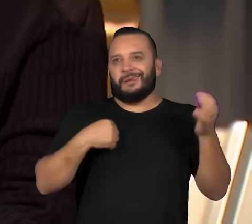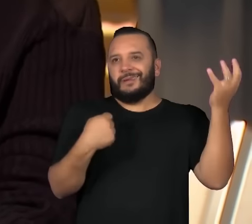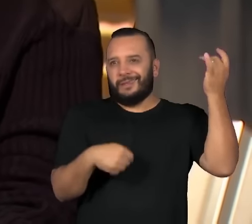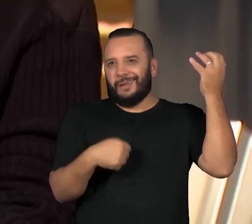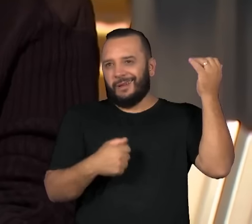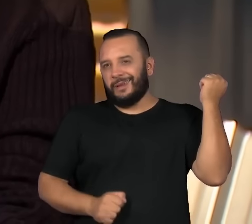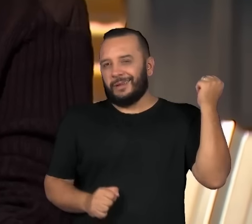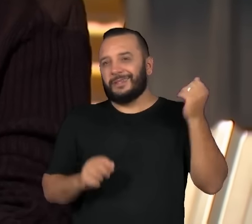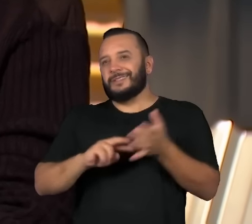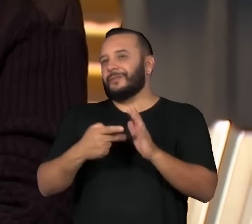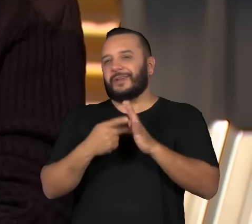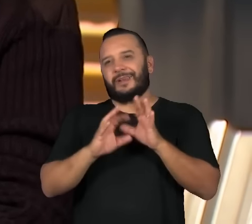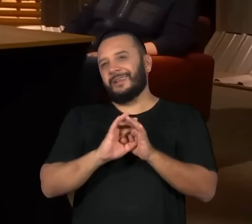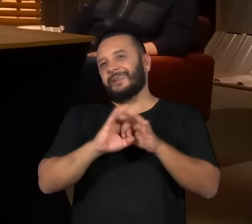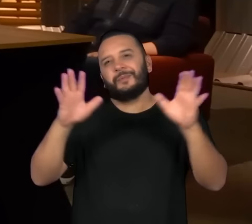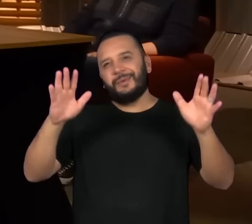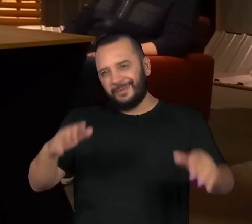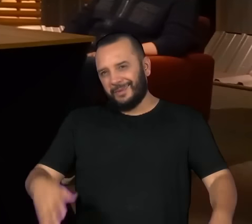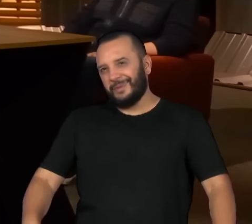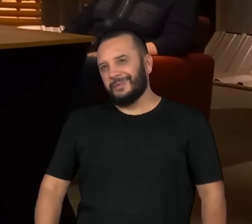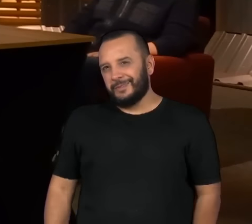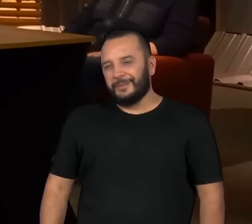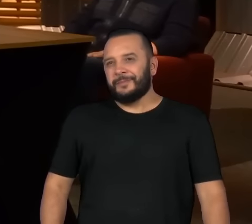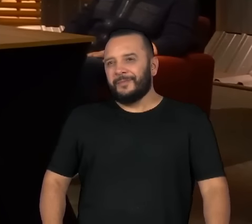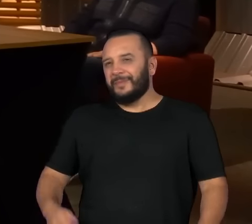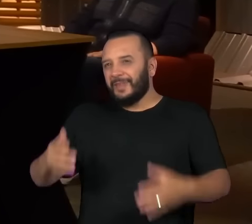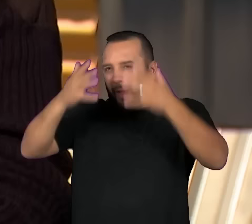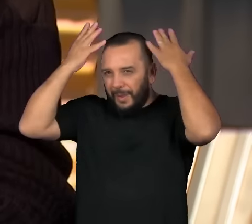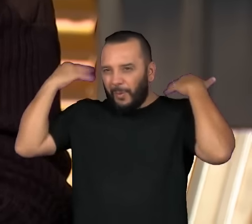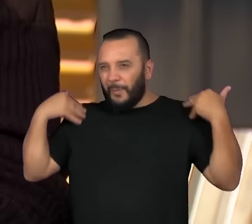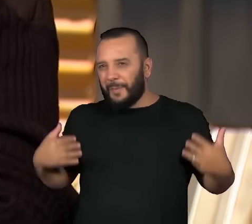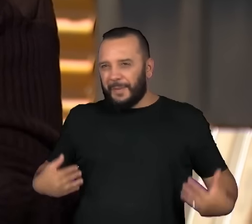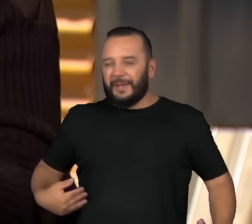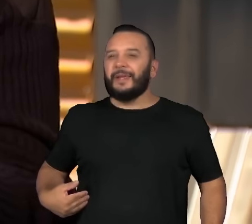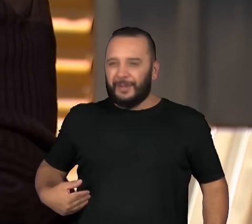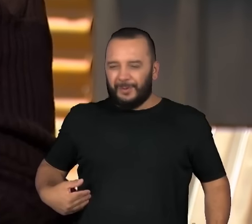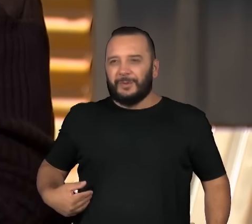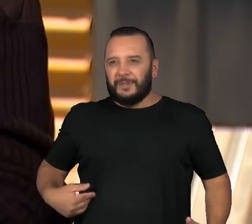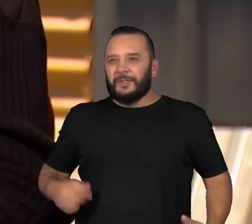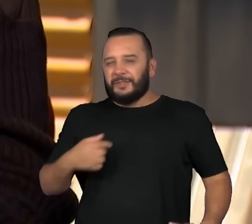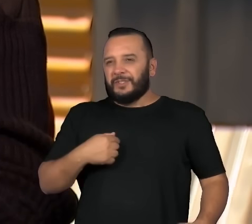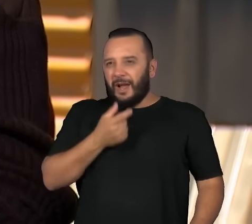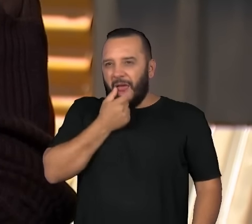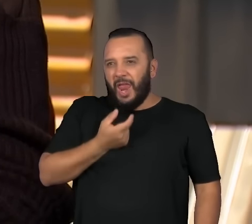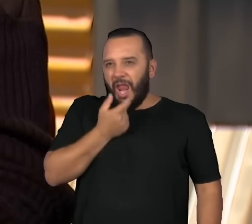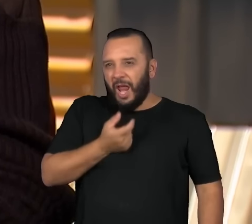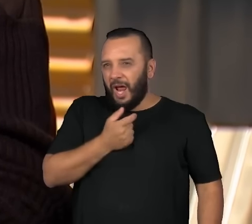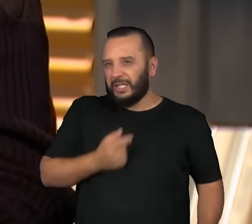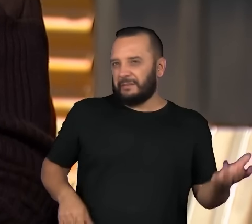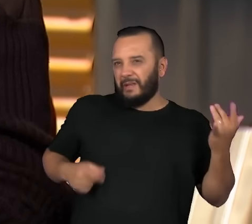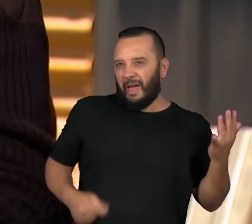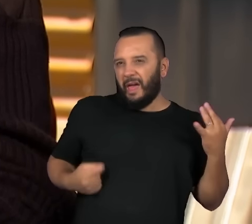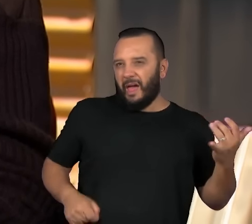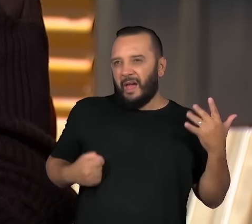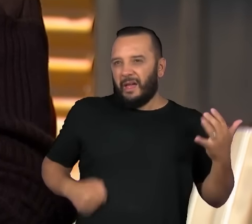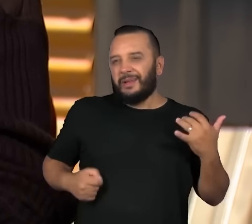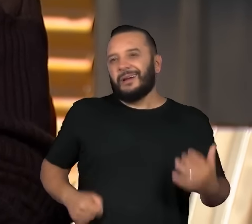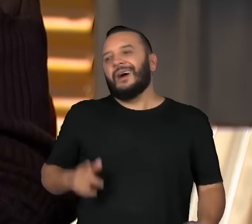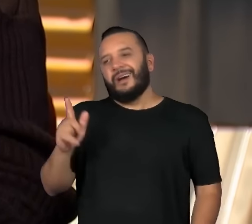né, da Jimi Hendrix, pô, cabelo comprido, Beatles, a guitarra elétrica, né? Ela é um